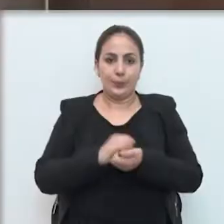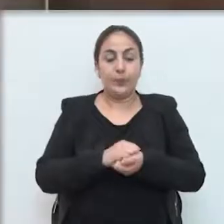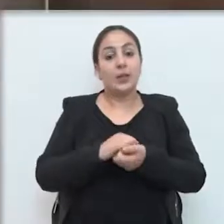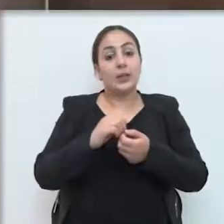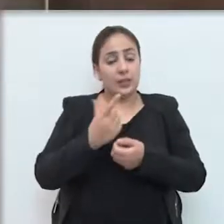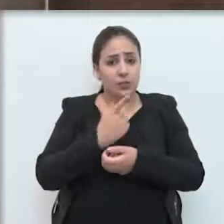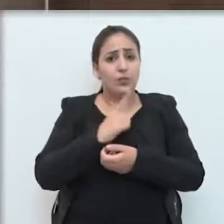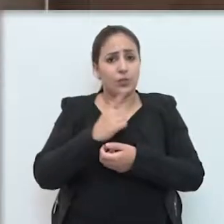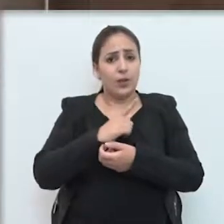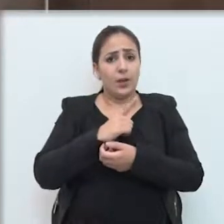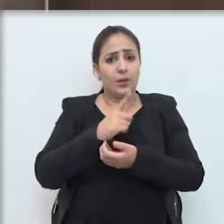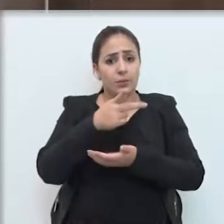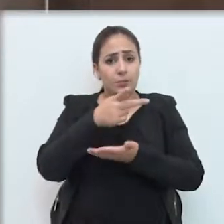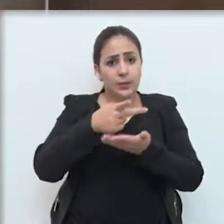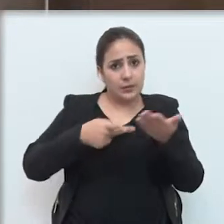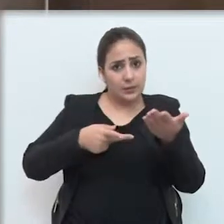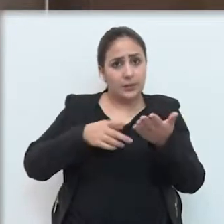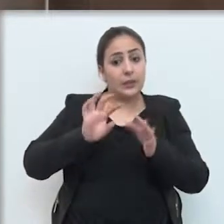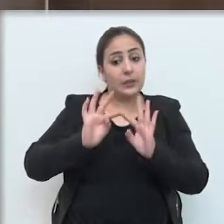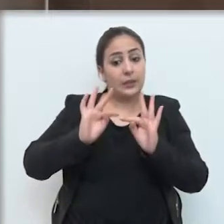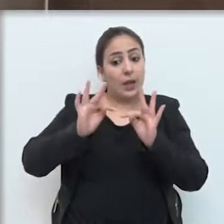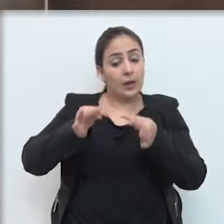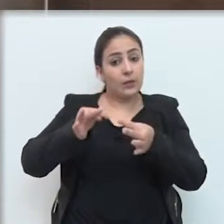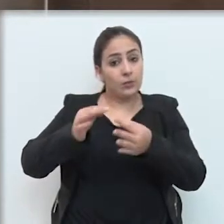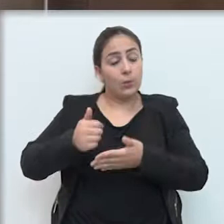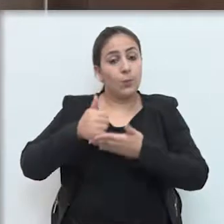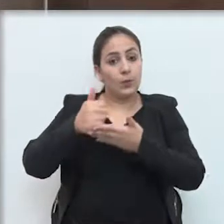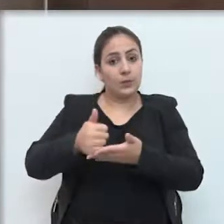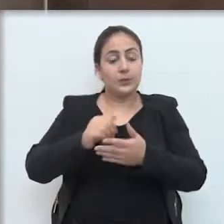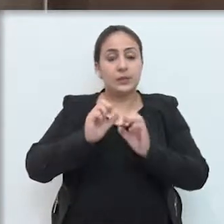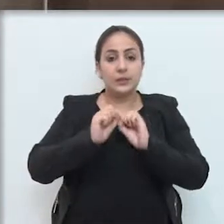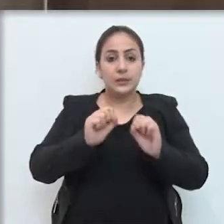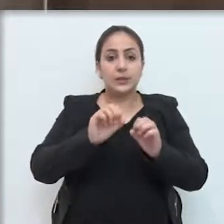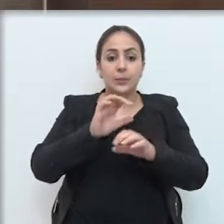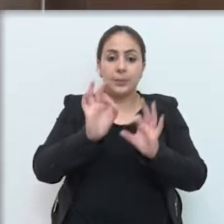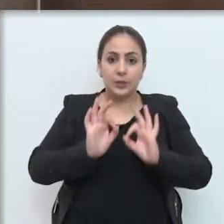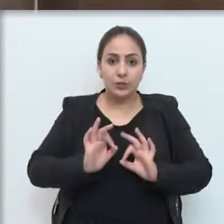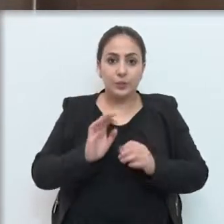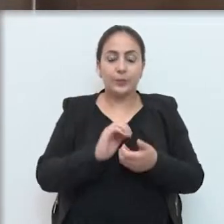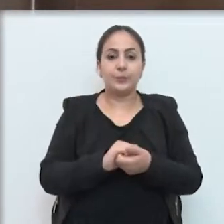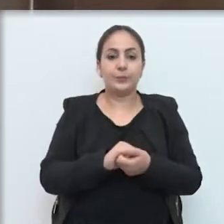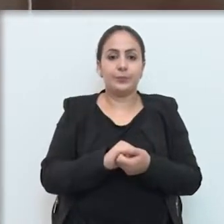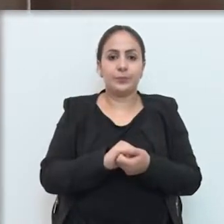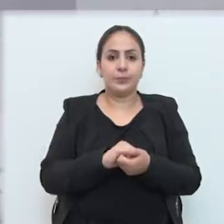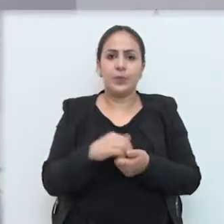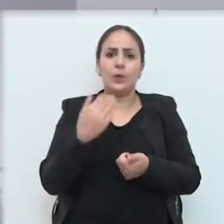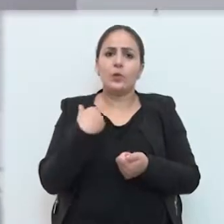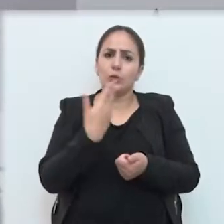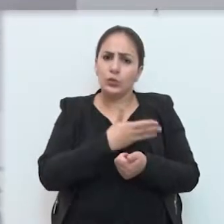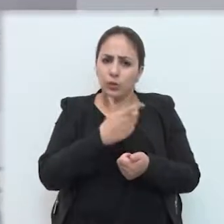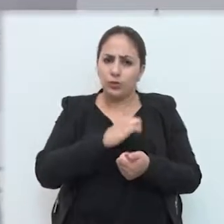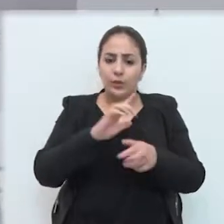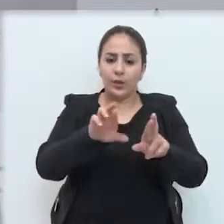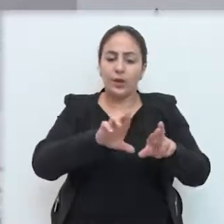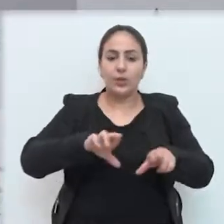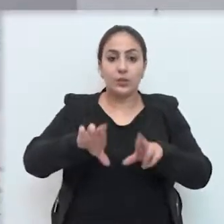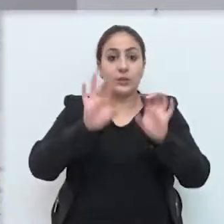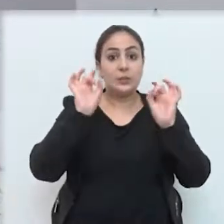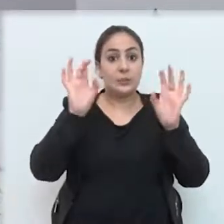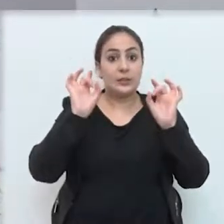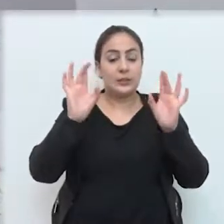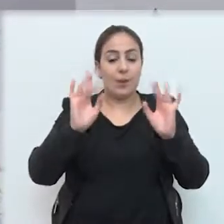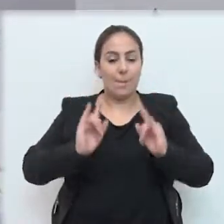Integrado e tiveram parecer técnico favorável da Secretaria de Planejamento. Nós tínhamos naquela